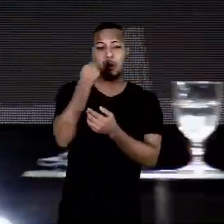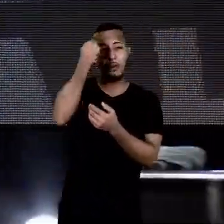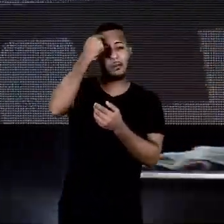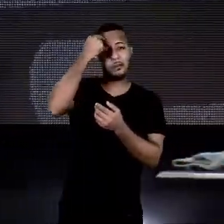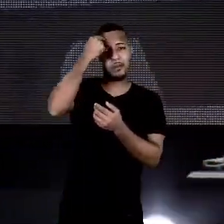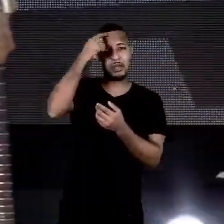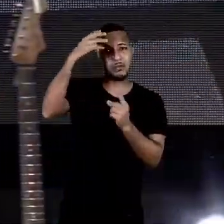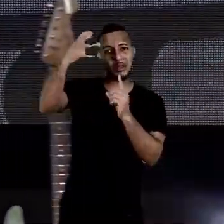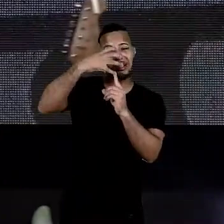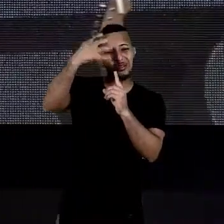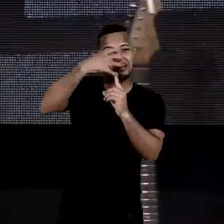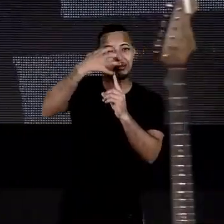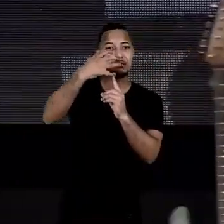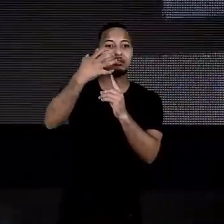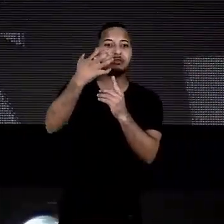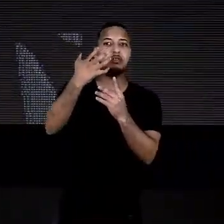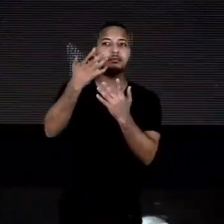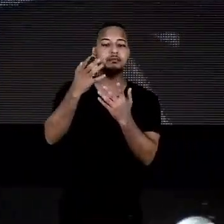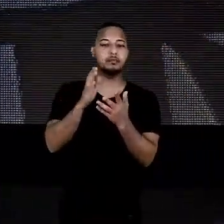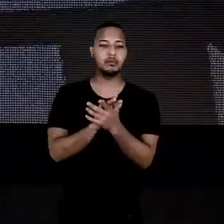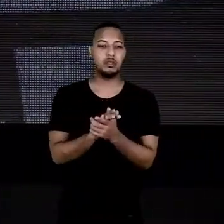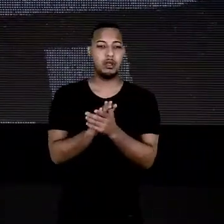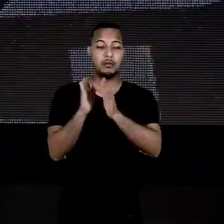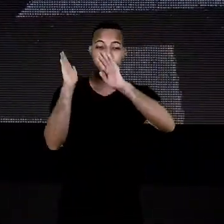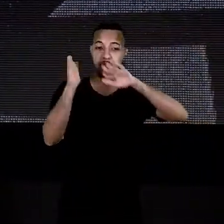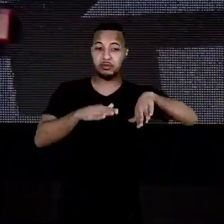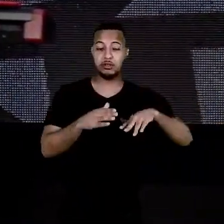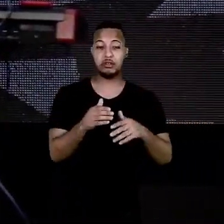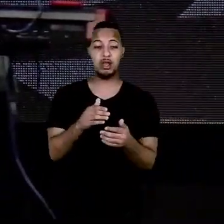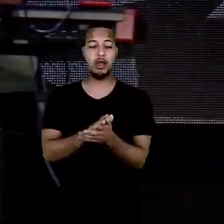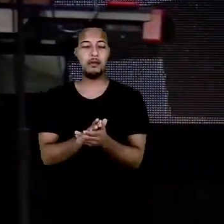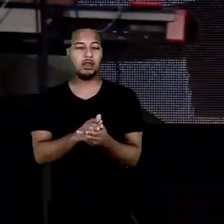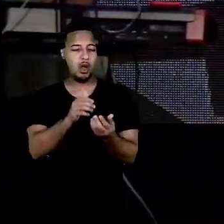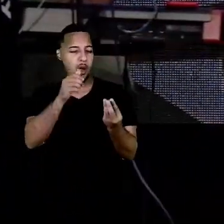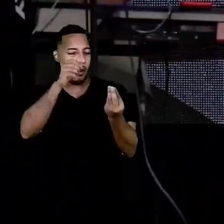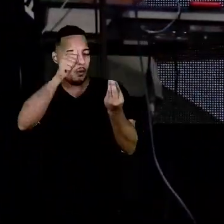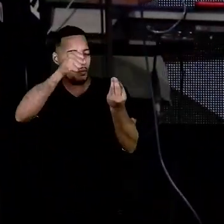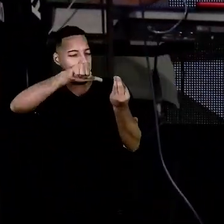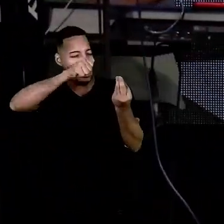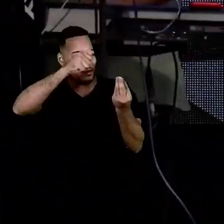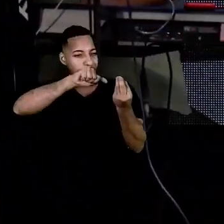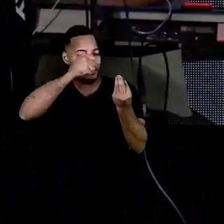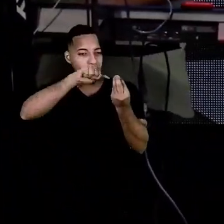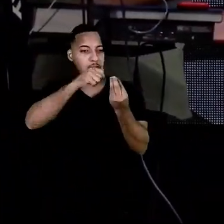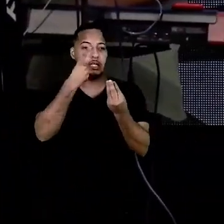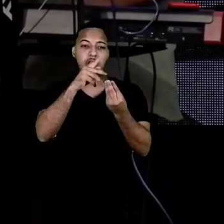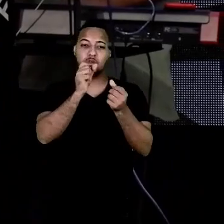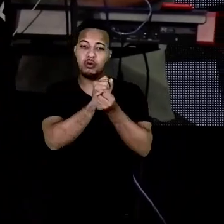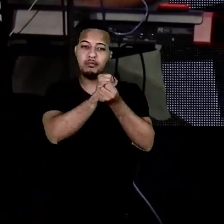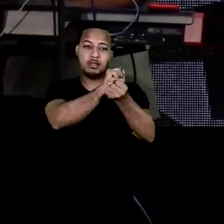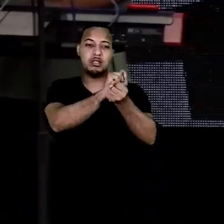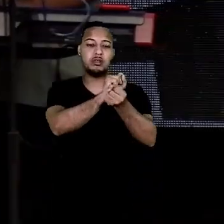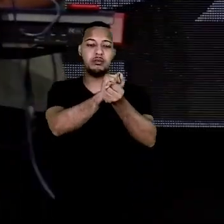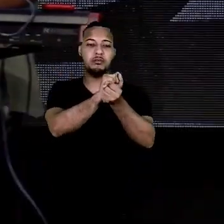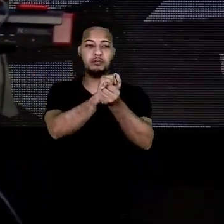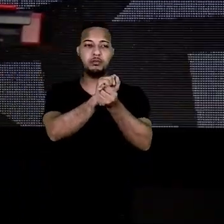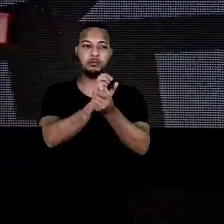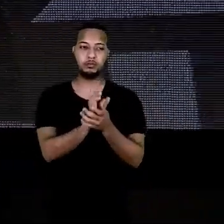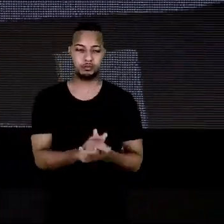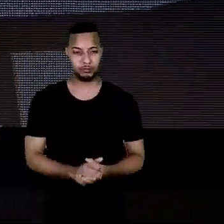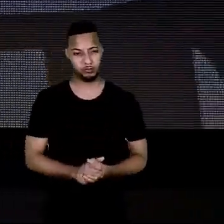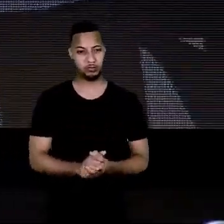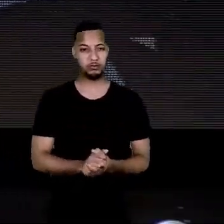é: identifique o seu cativeiro. Olhe para o seu irmão com amor, com carinho, e diga assim para